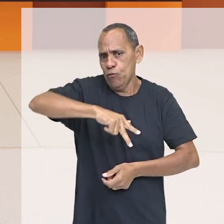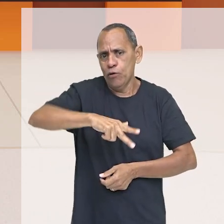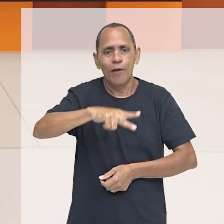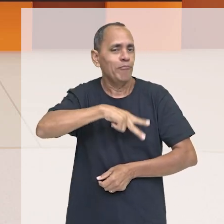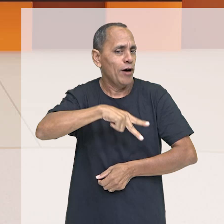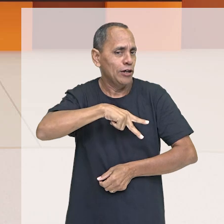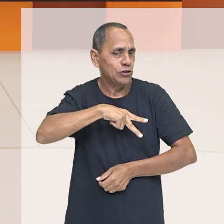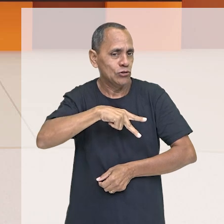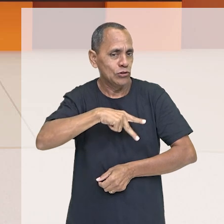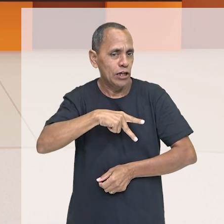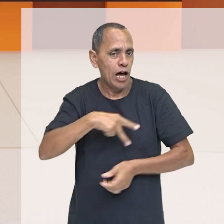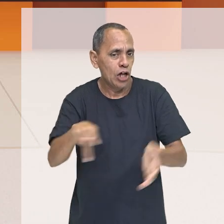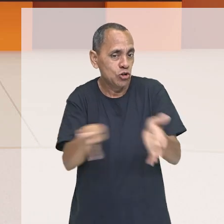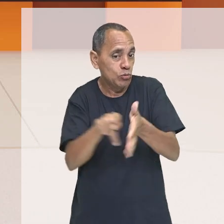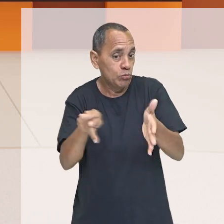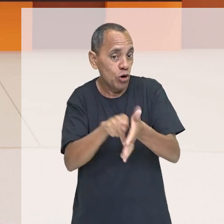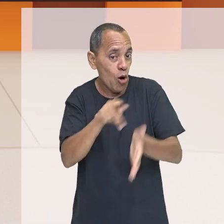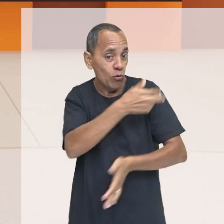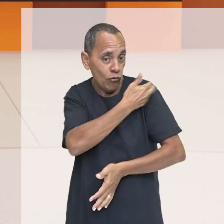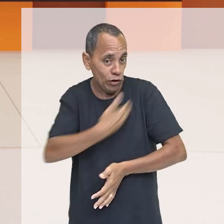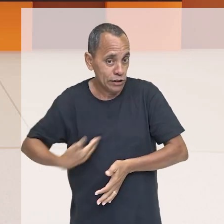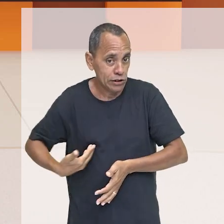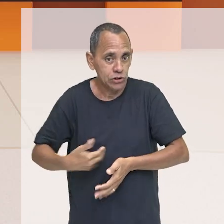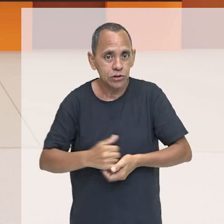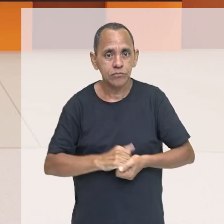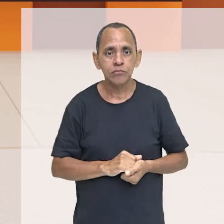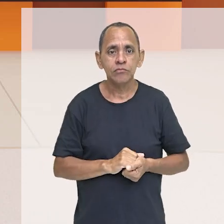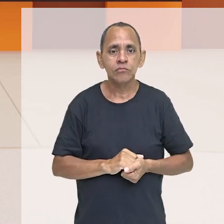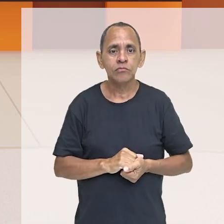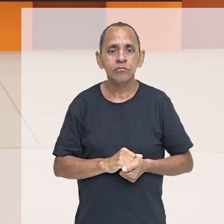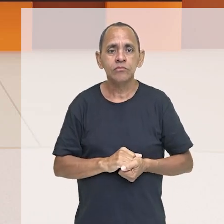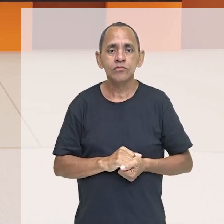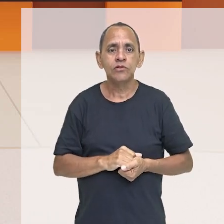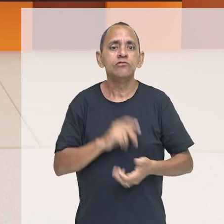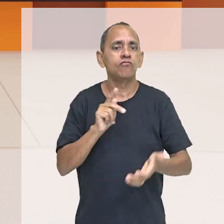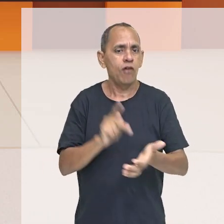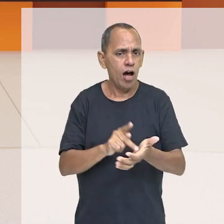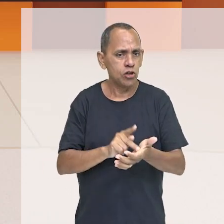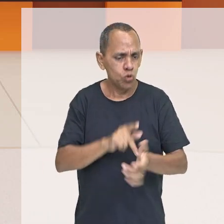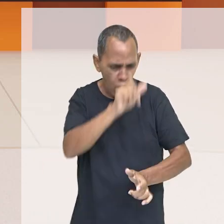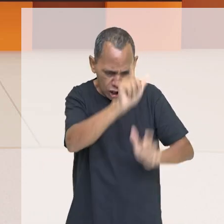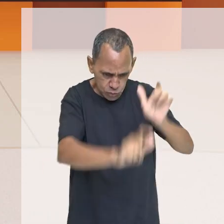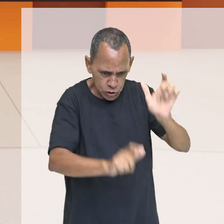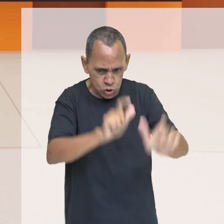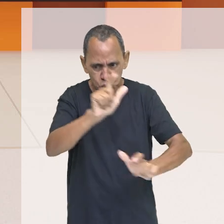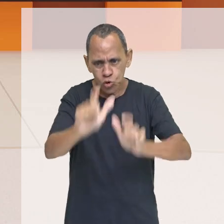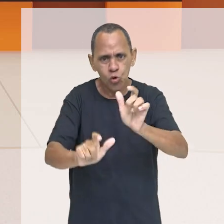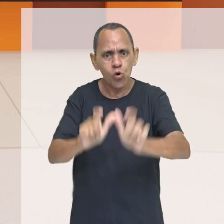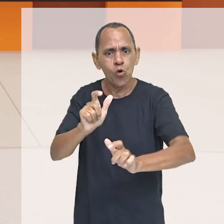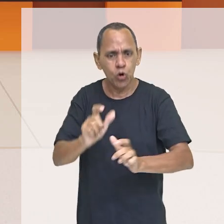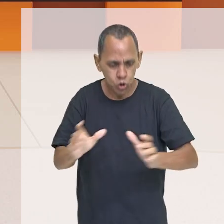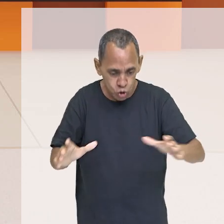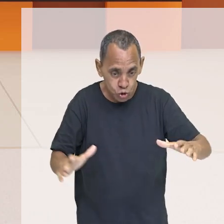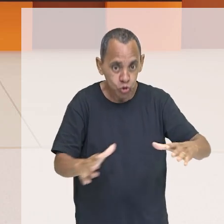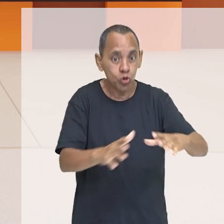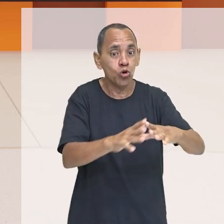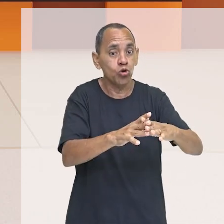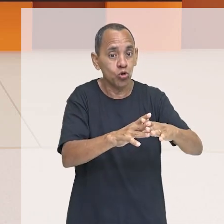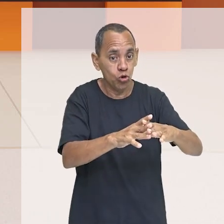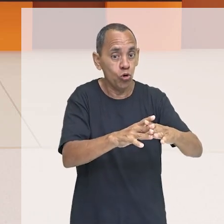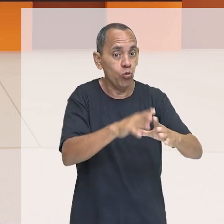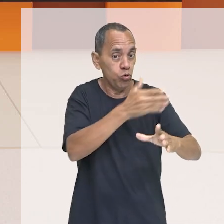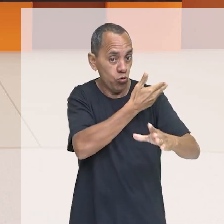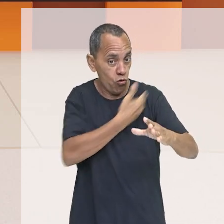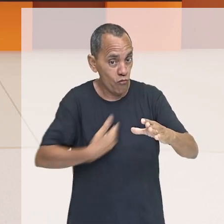claro que o governante, o seu grupo, as pessoas que compõem ali o poder político